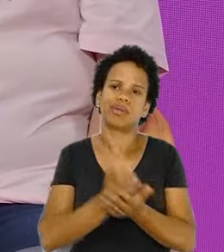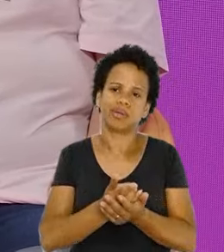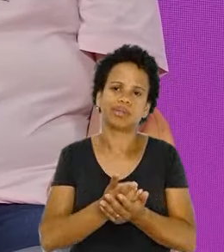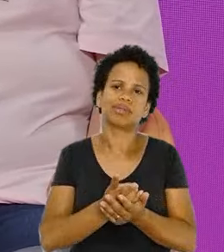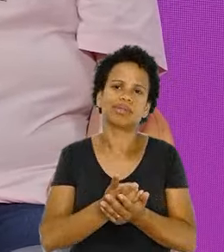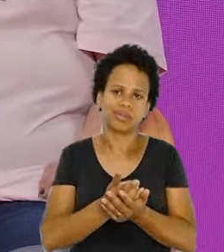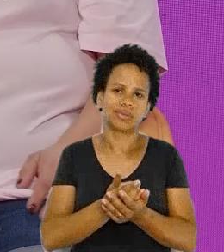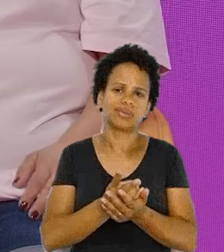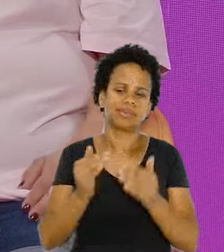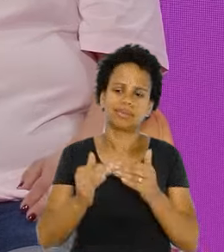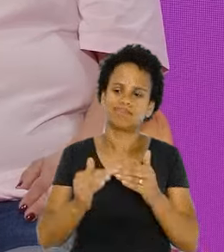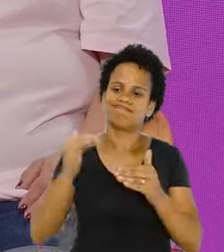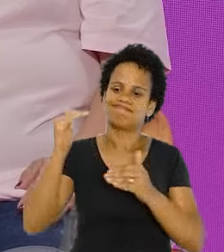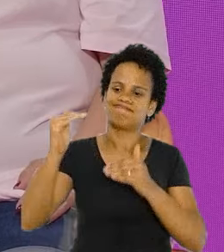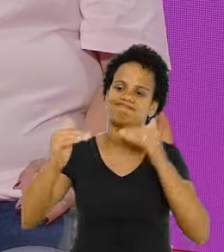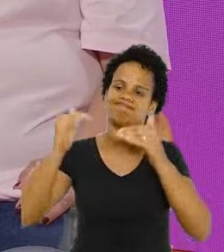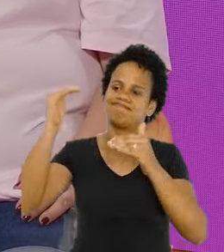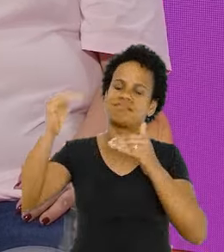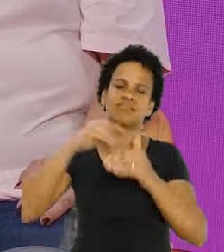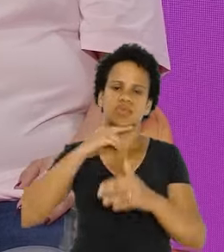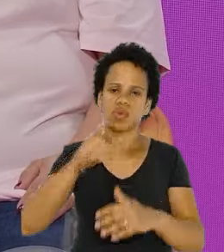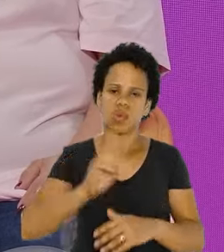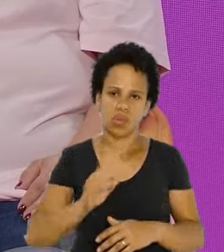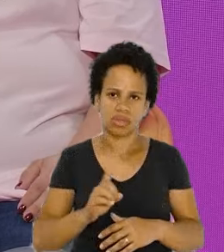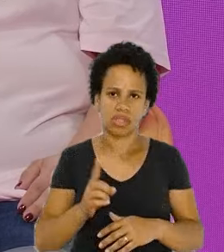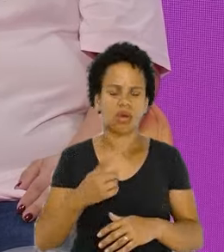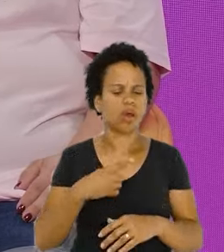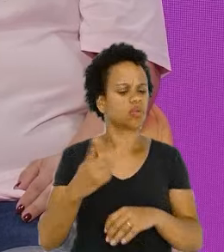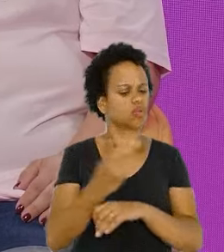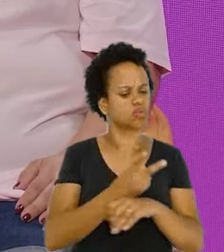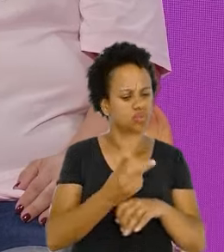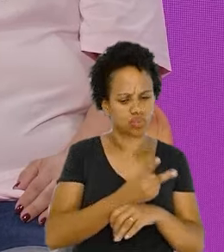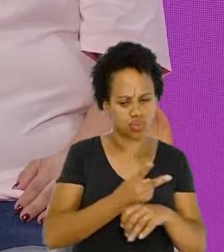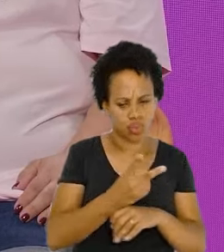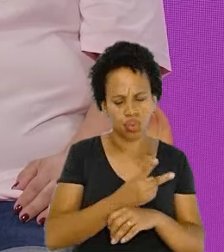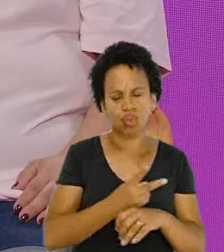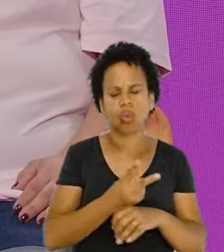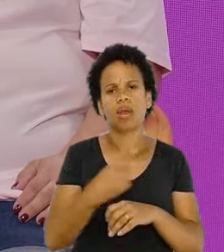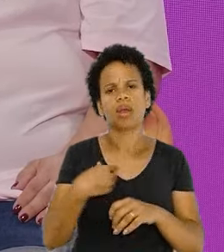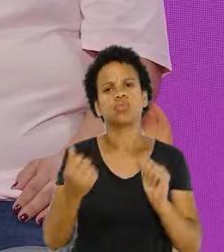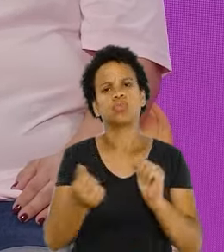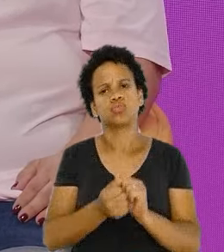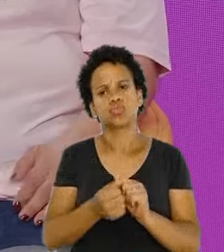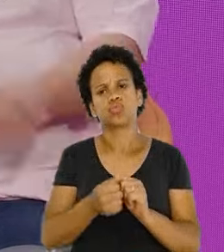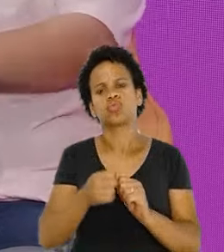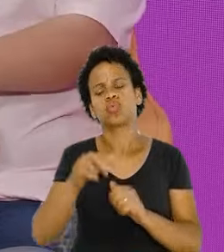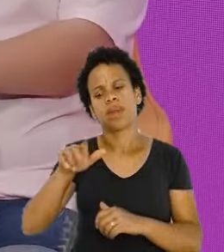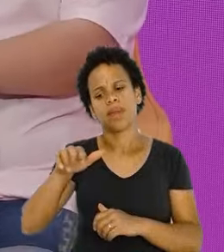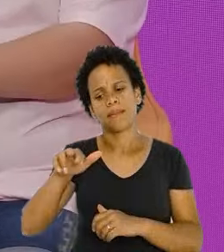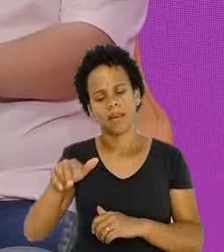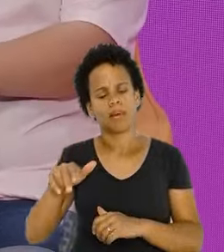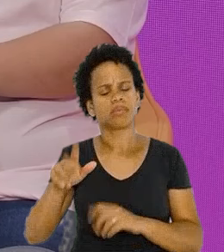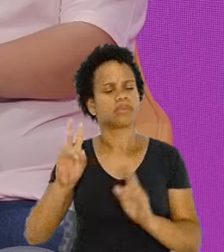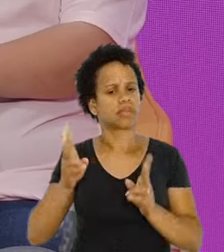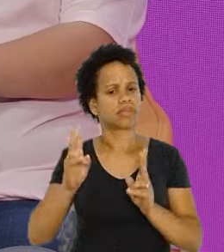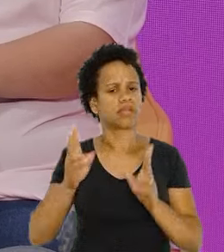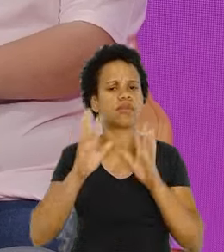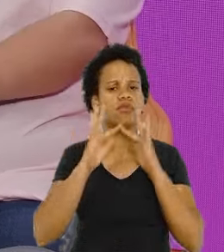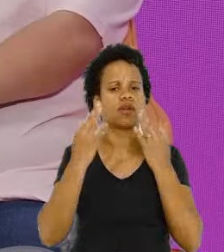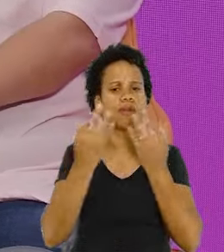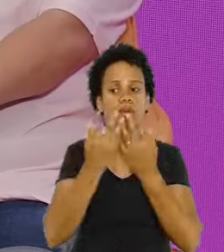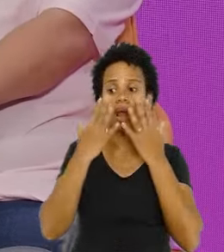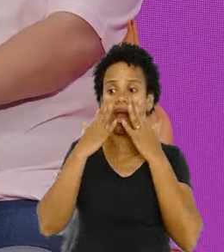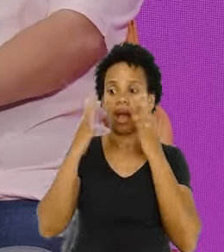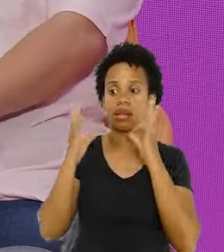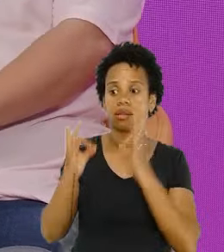não vai passar daquilo então a gente nós começamos a buscar né Eu com a com os irmãos dela porque a família sempre foi muito atenta né